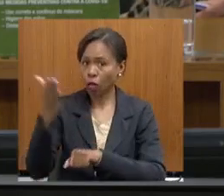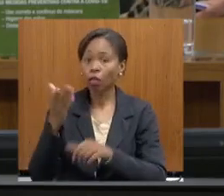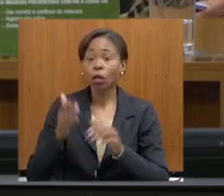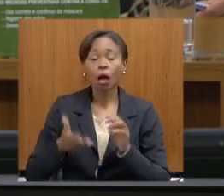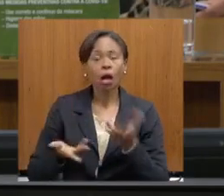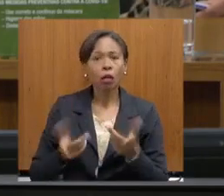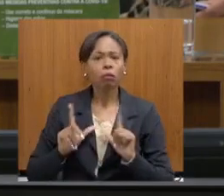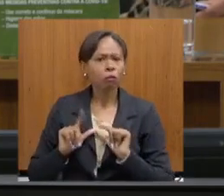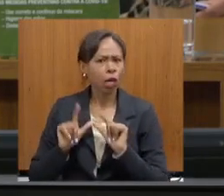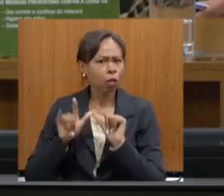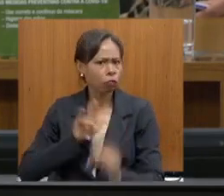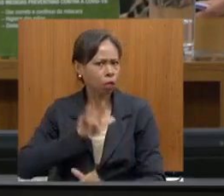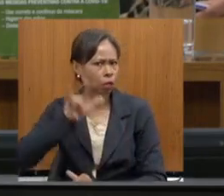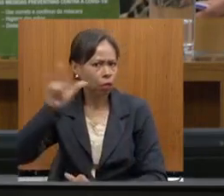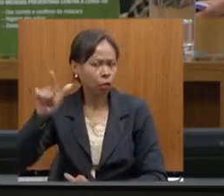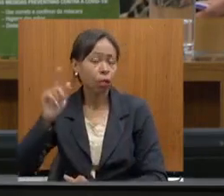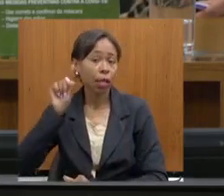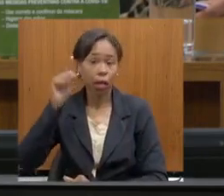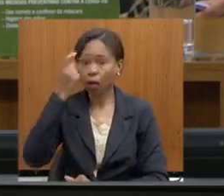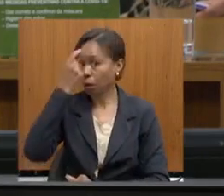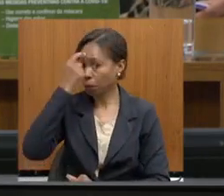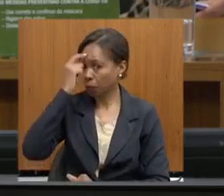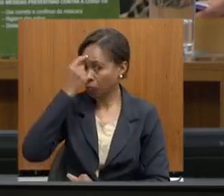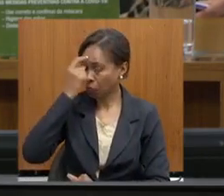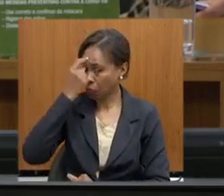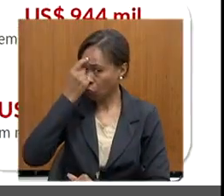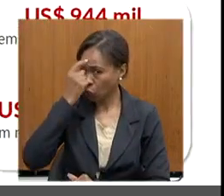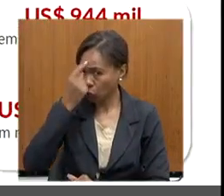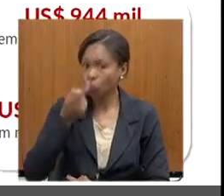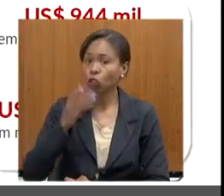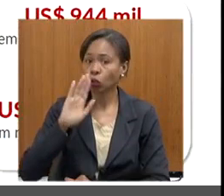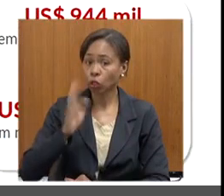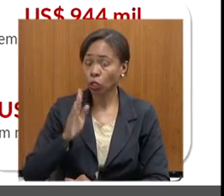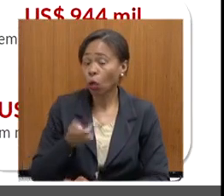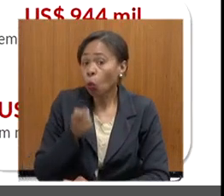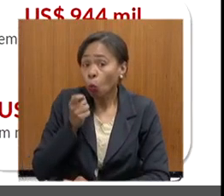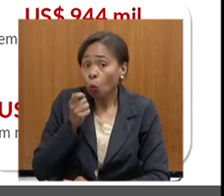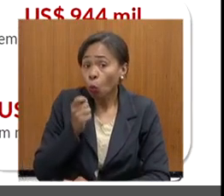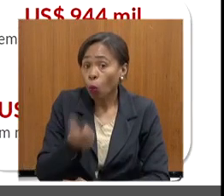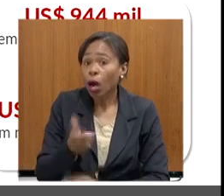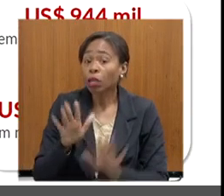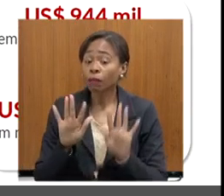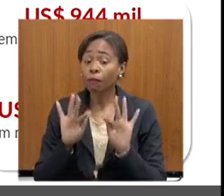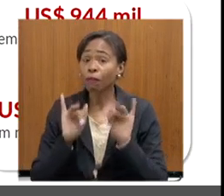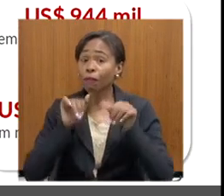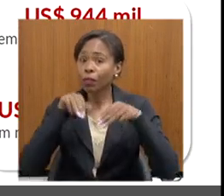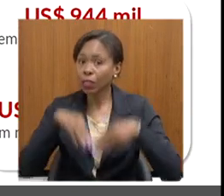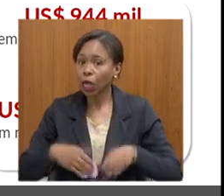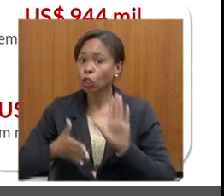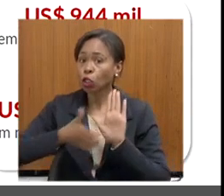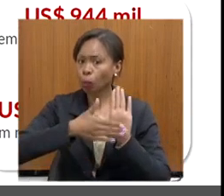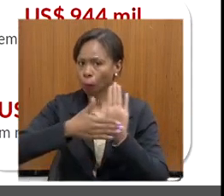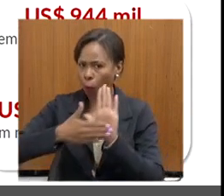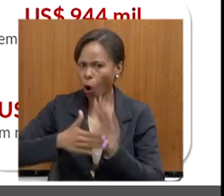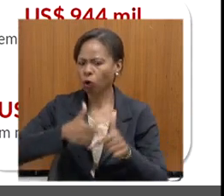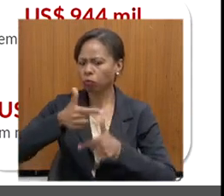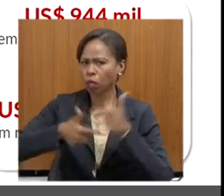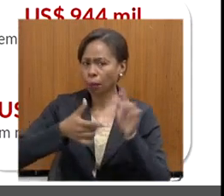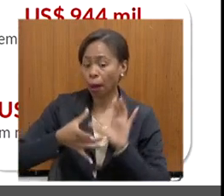né e ao ir para a Índia nós trouxemos já estamos a finalizando as tratativas para